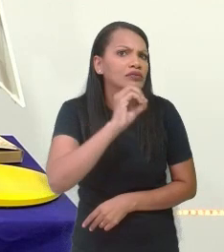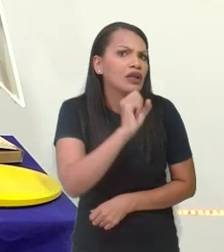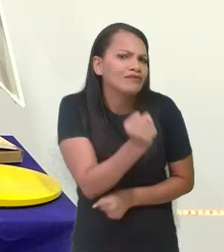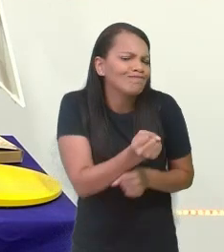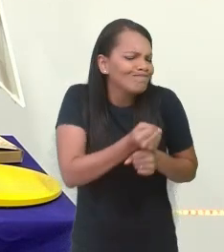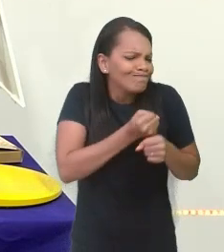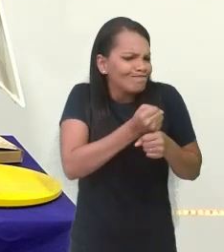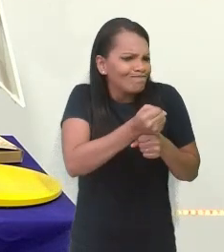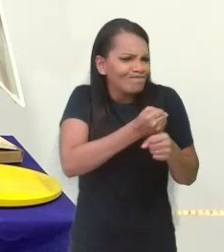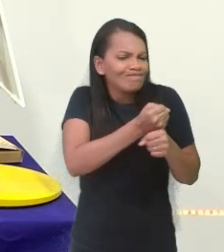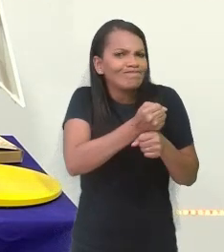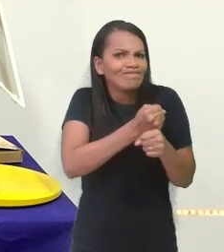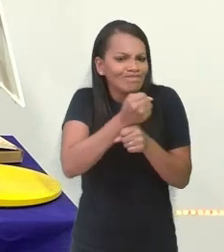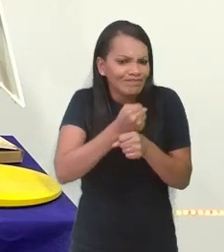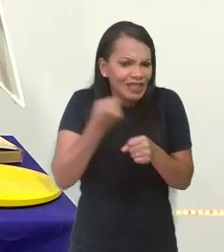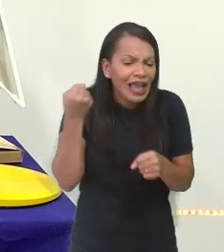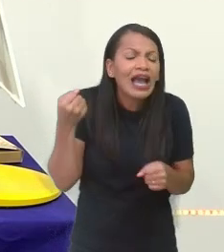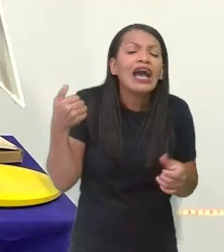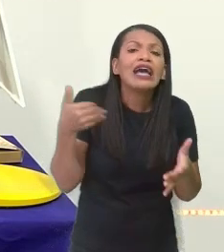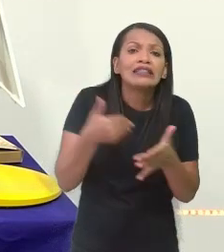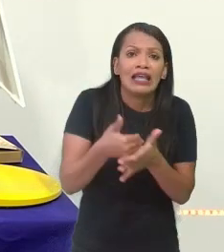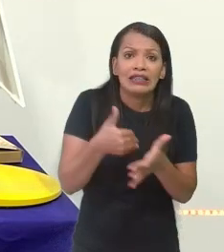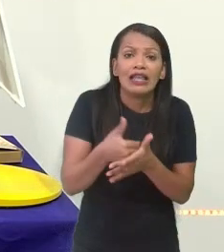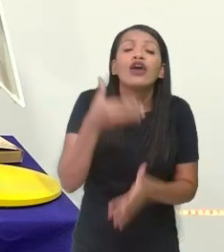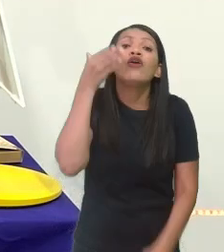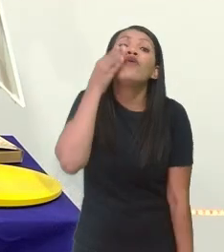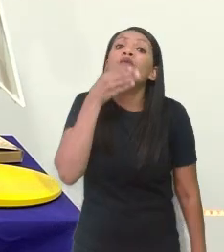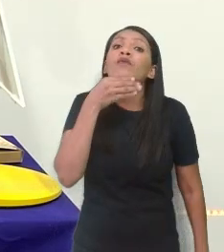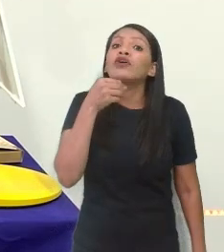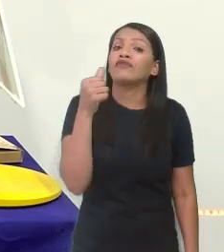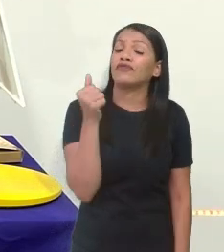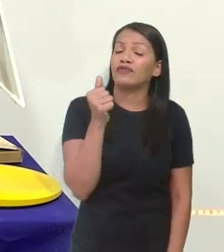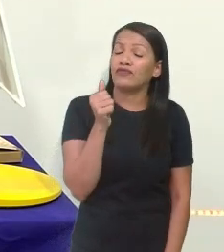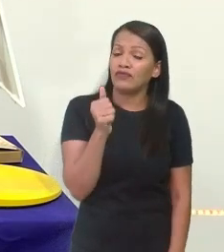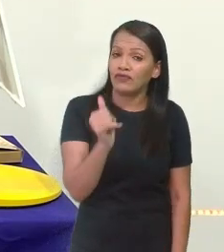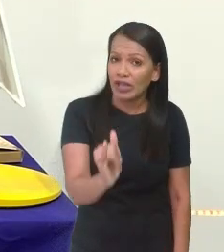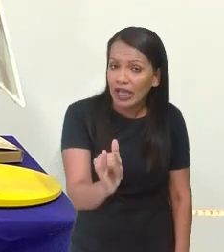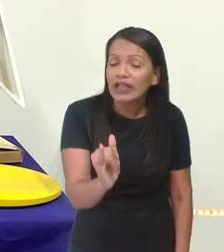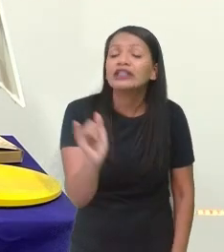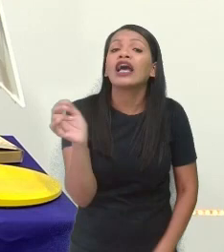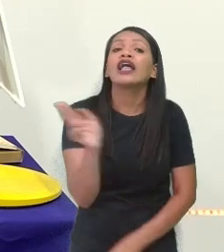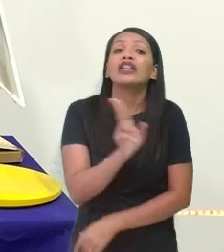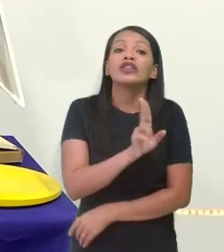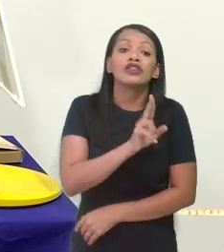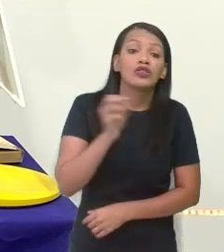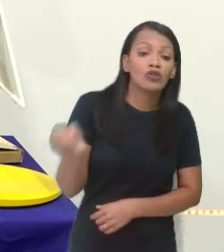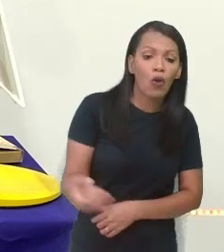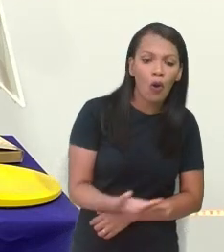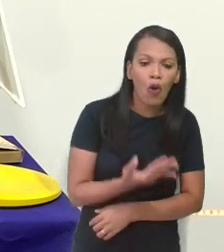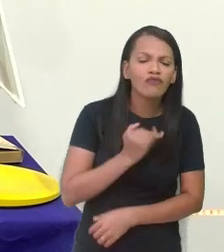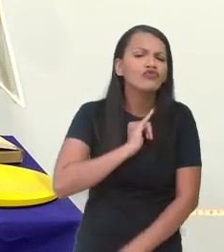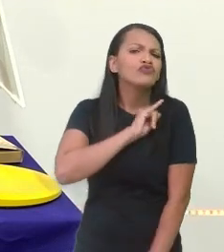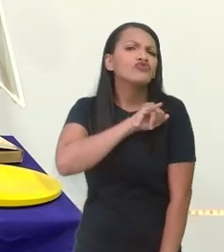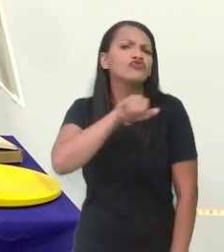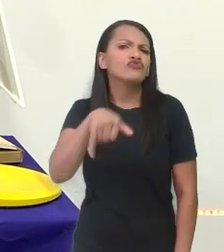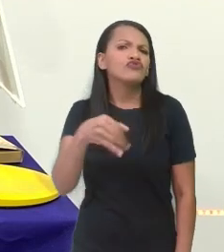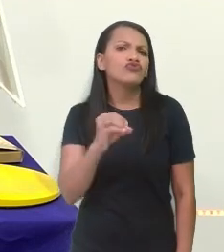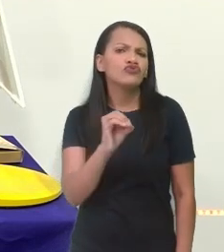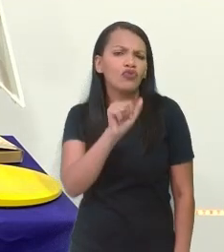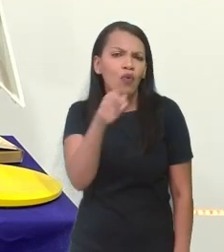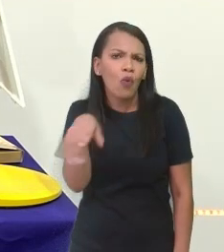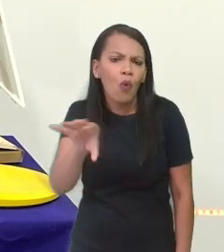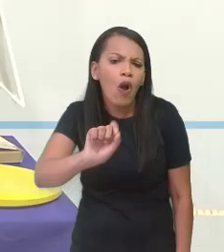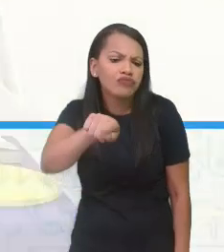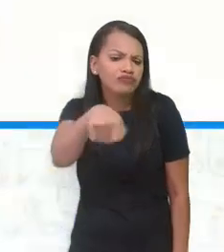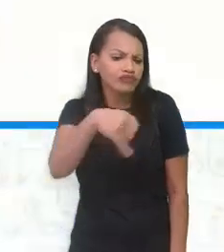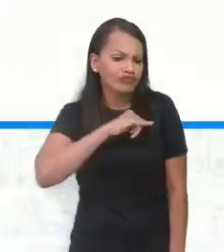anos, até surgir um profeta novo. O nome dele seria João, responsável por esse